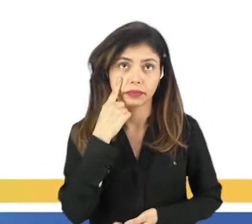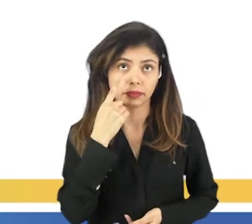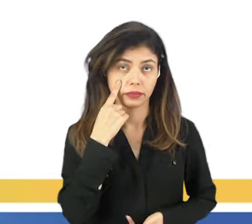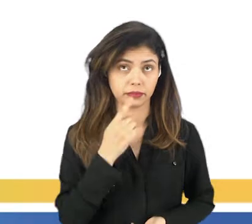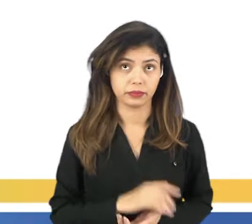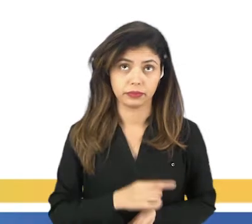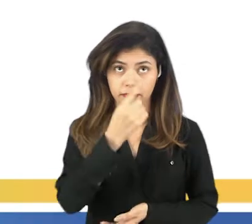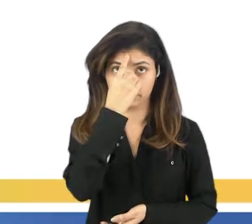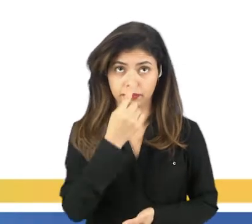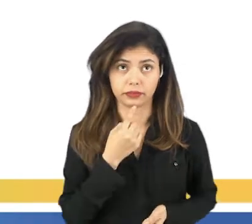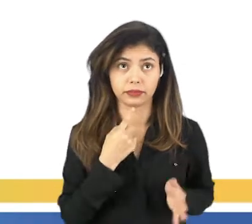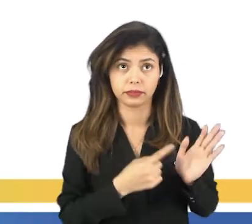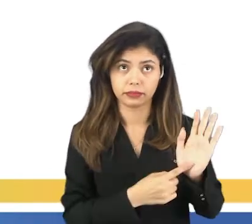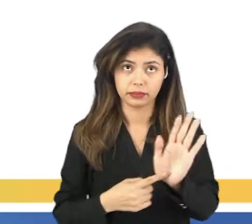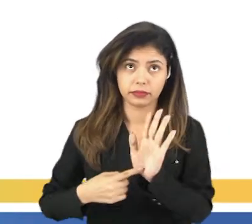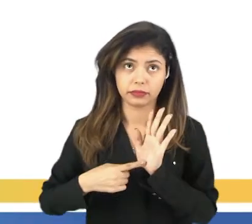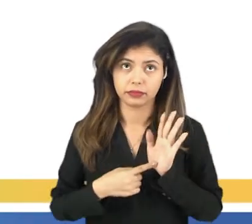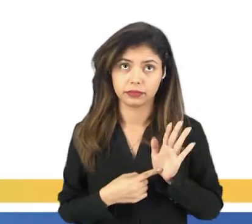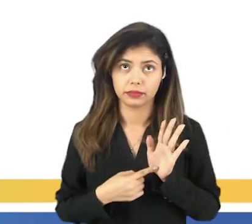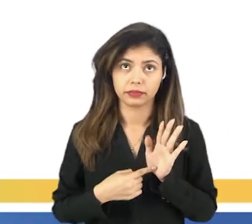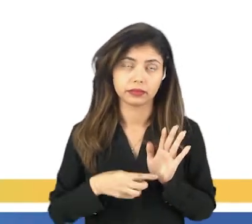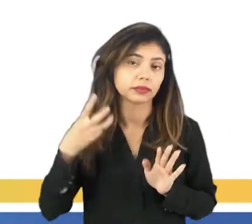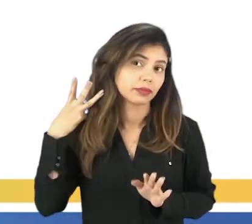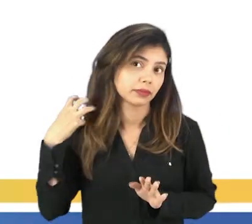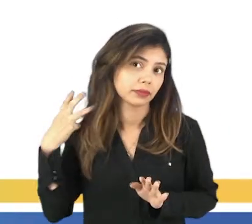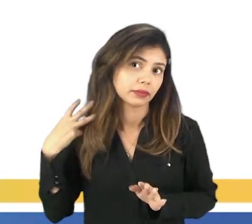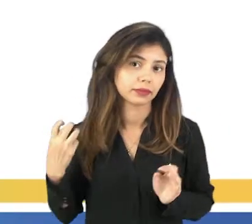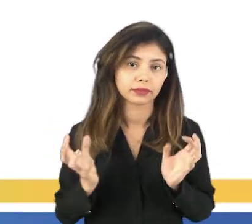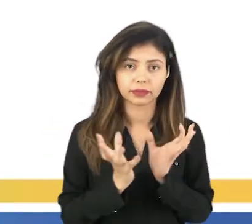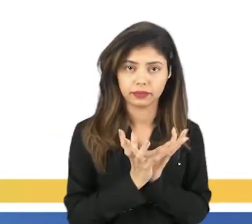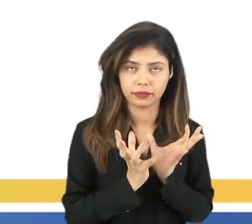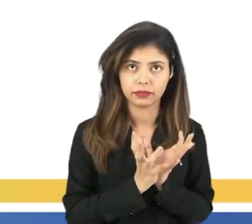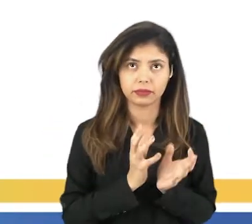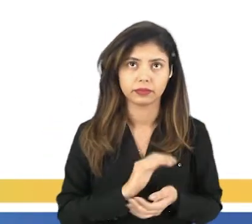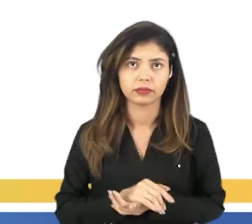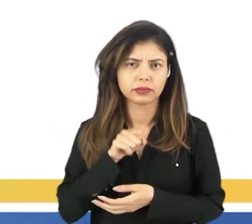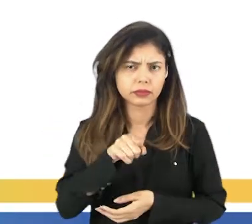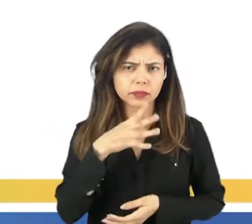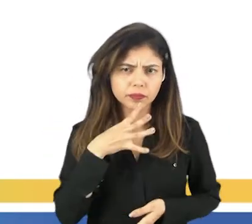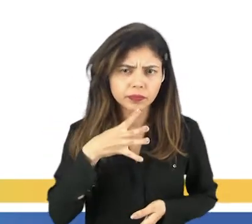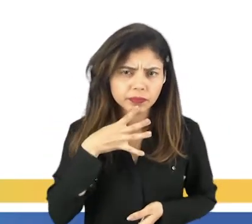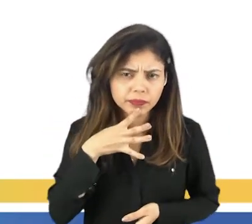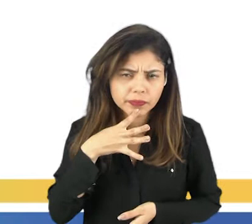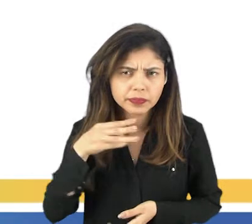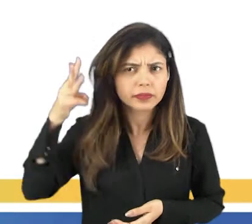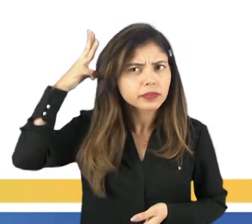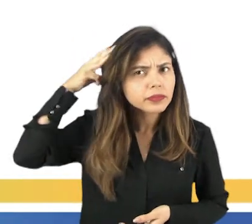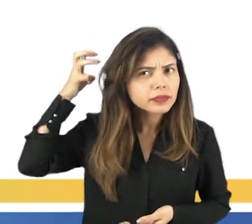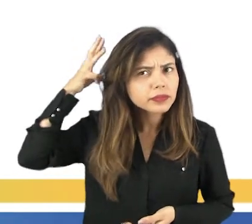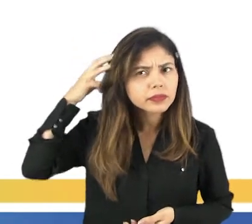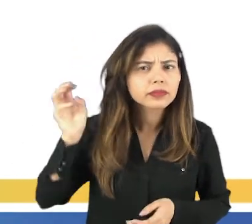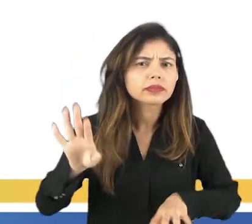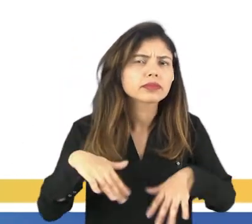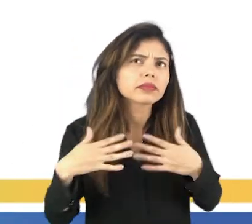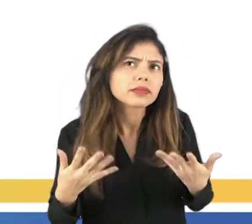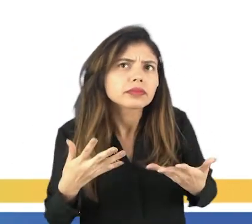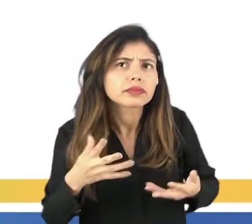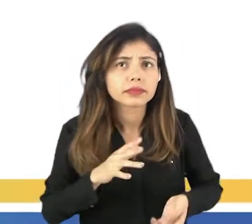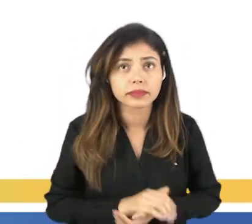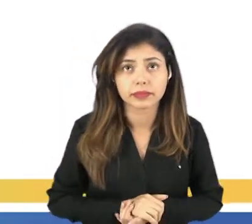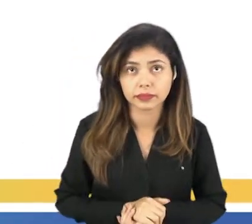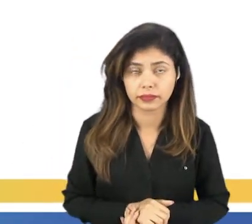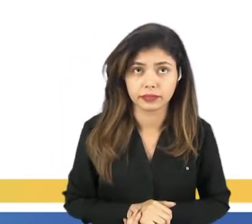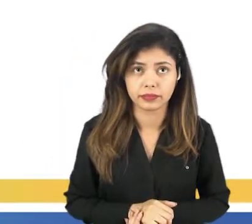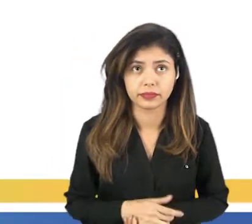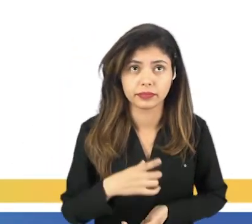Observe a gravura da turma da Mônica. Olha só, vocês conhecem esses personagens? Vamos ver se eu ainda